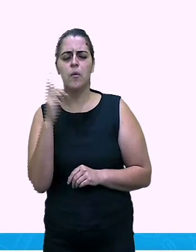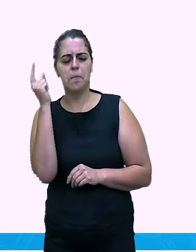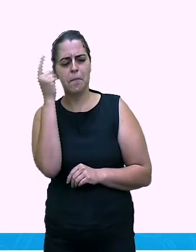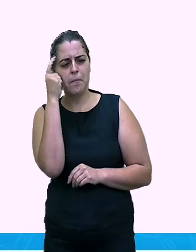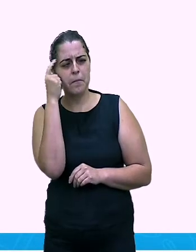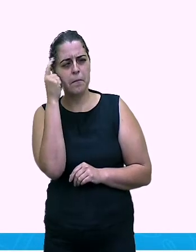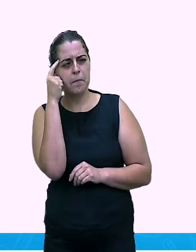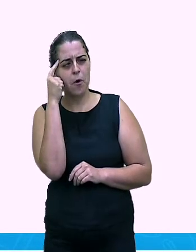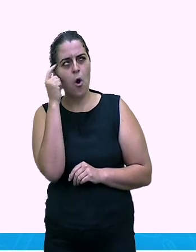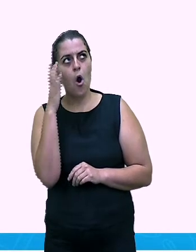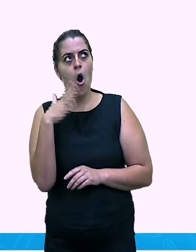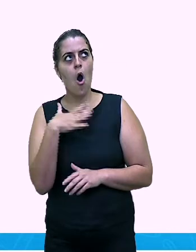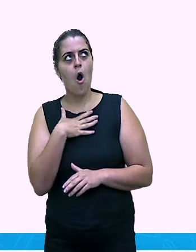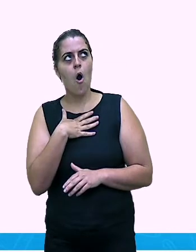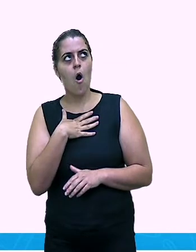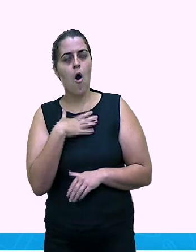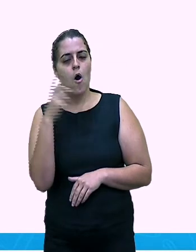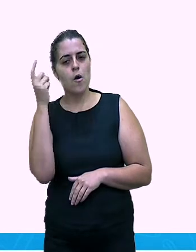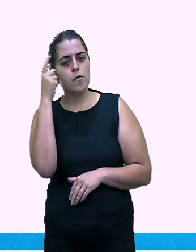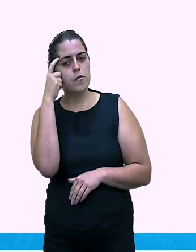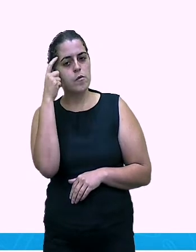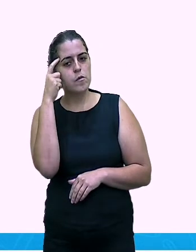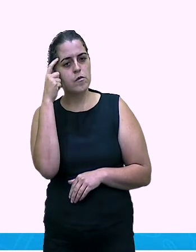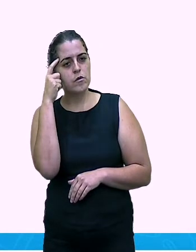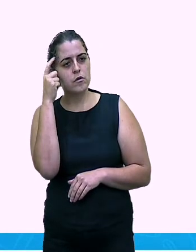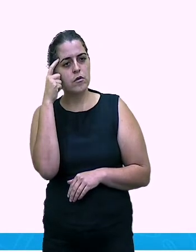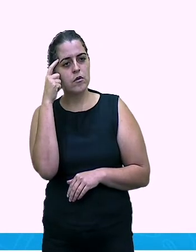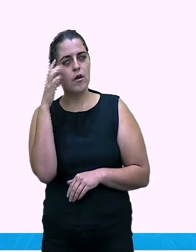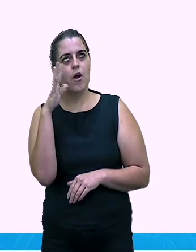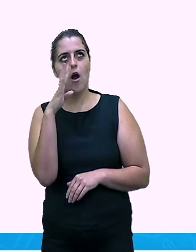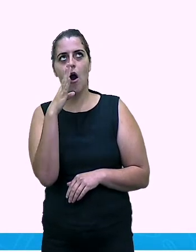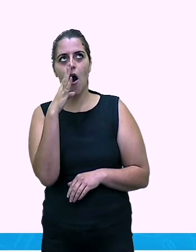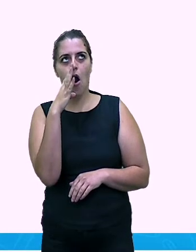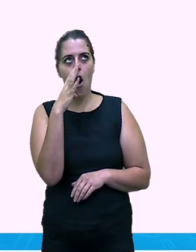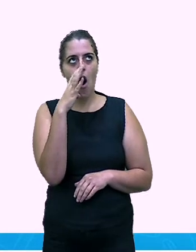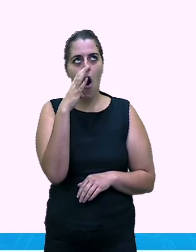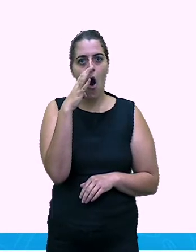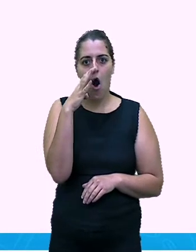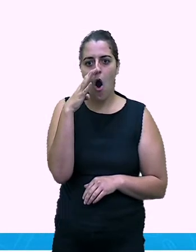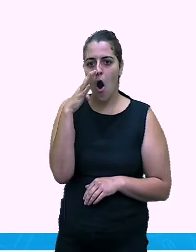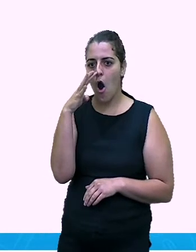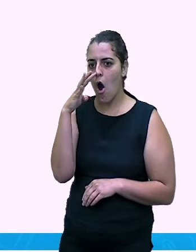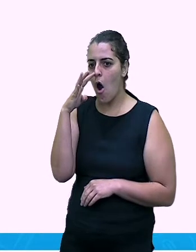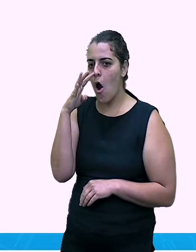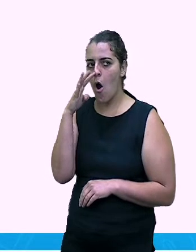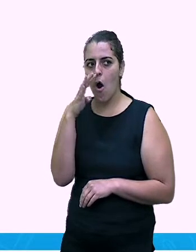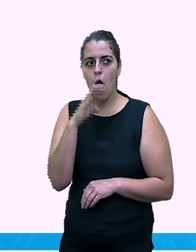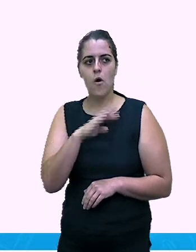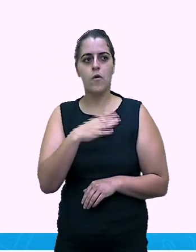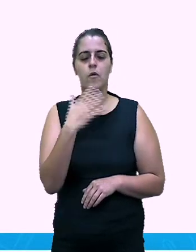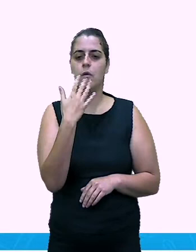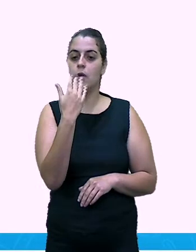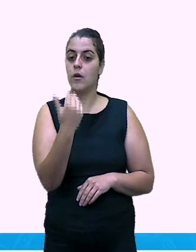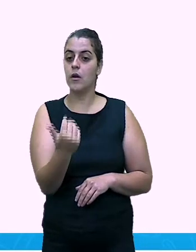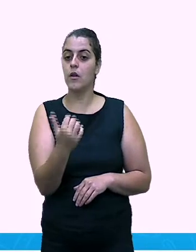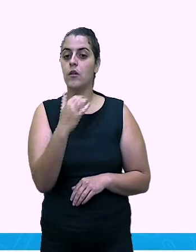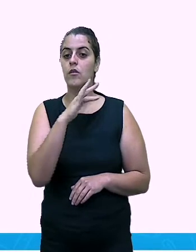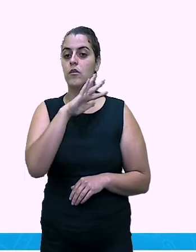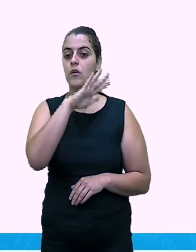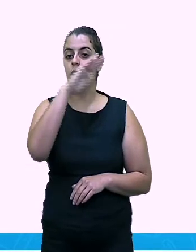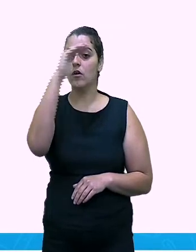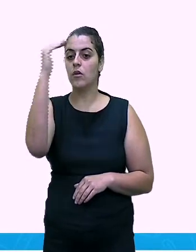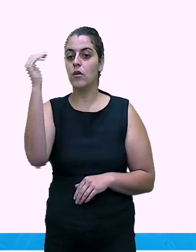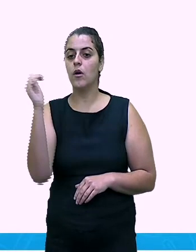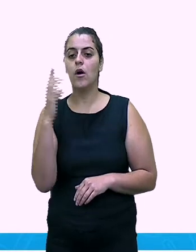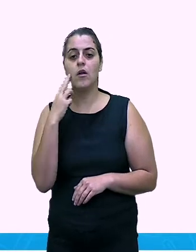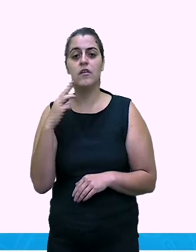pensou. Ela está o quê? Admirando o arco-íris. Só que ela esqueceu de